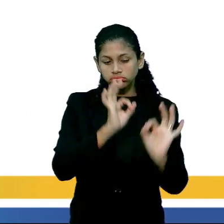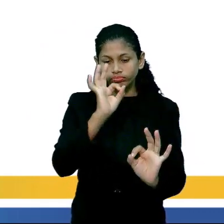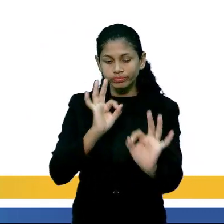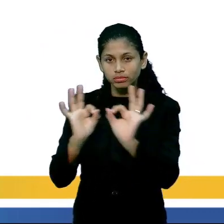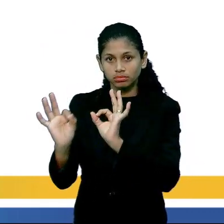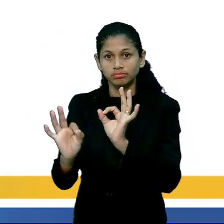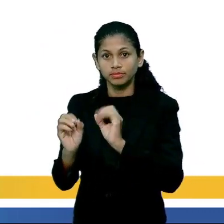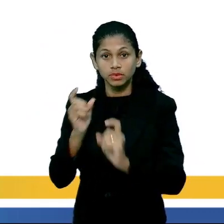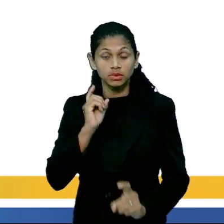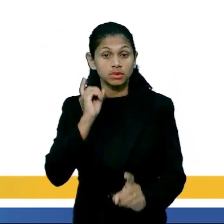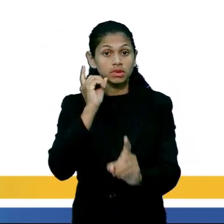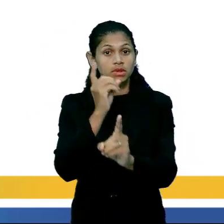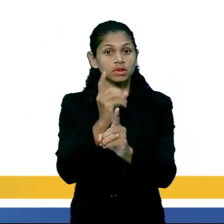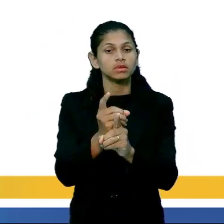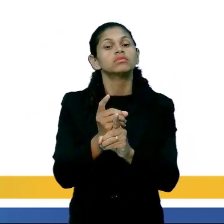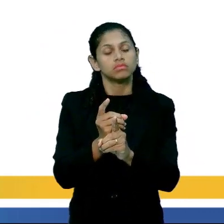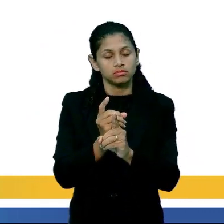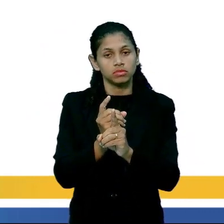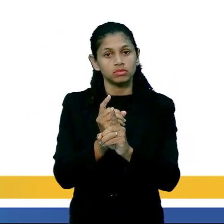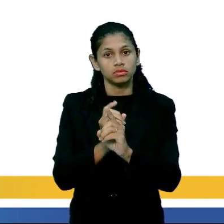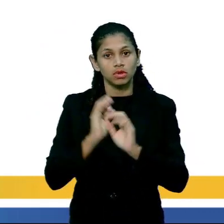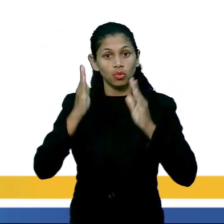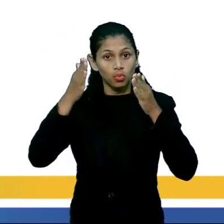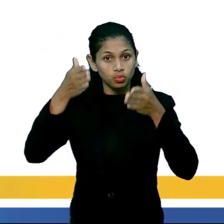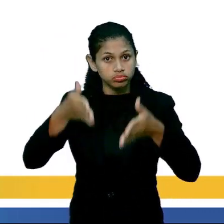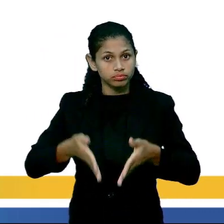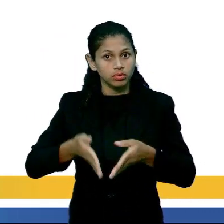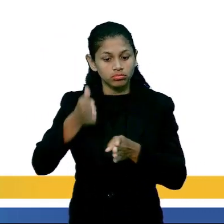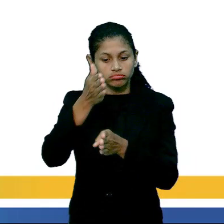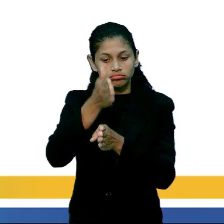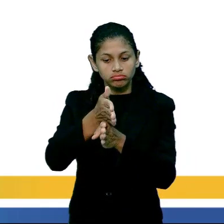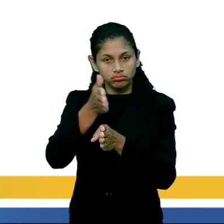encontrar os elementos centrais